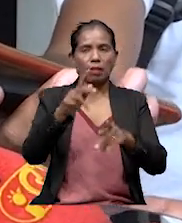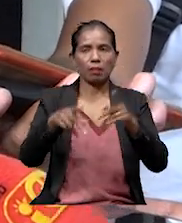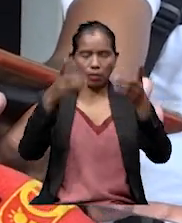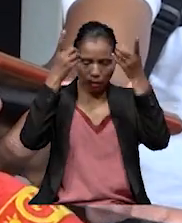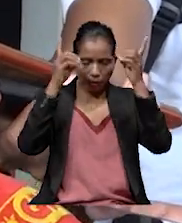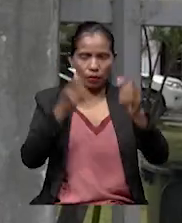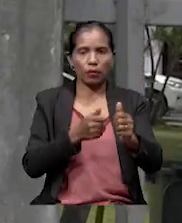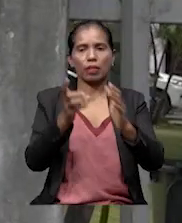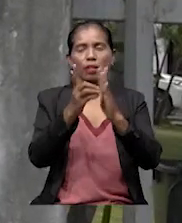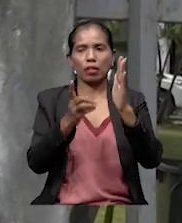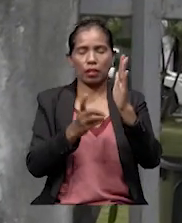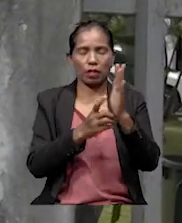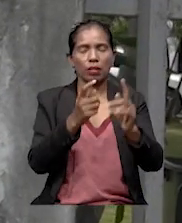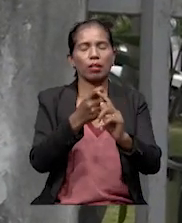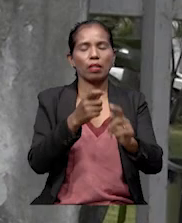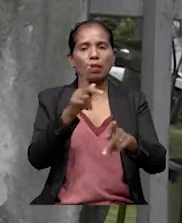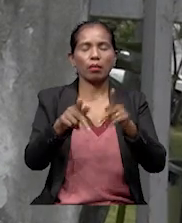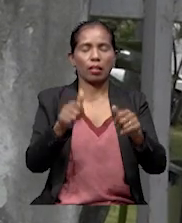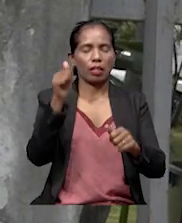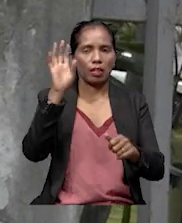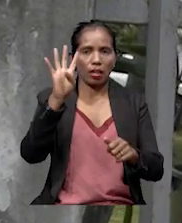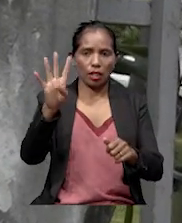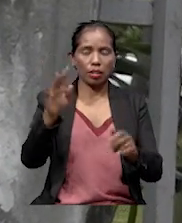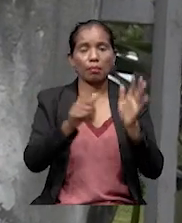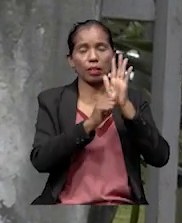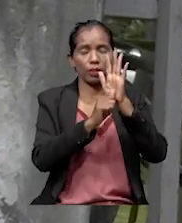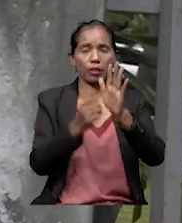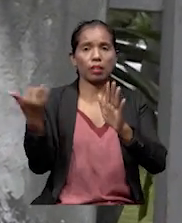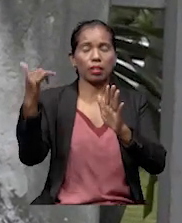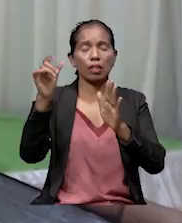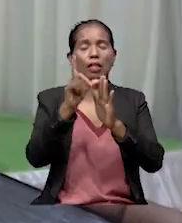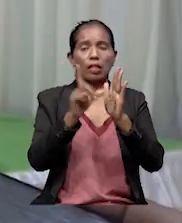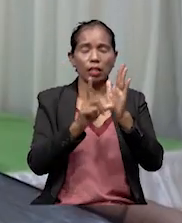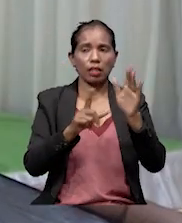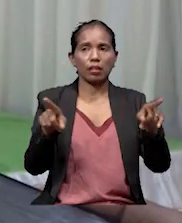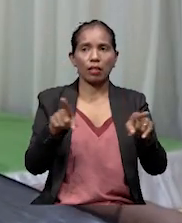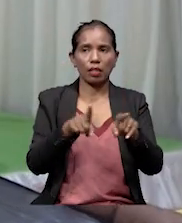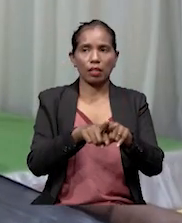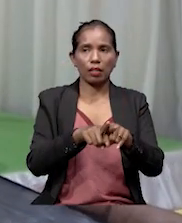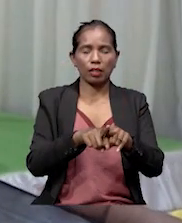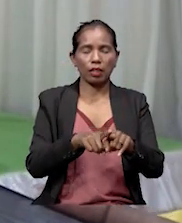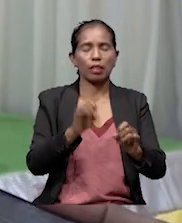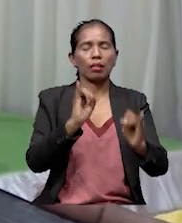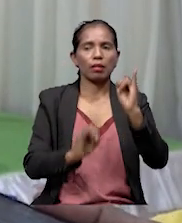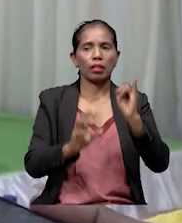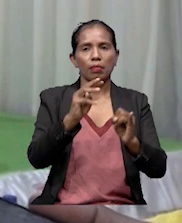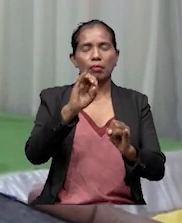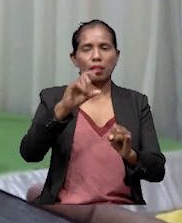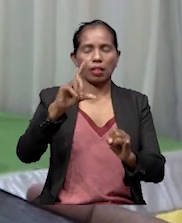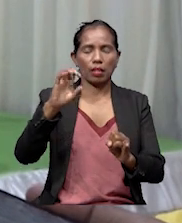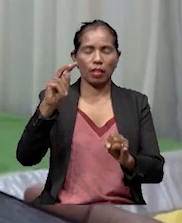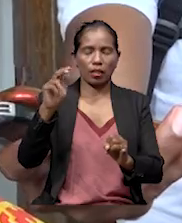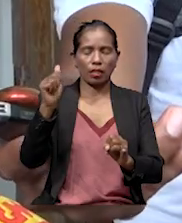susi tribunal recurso, candidato Nainhat apresenta ona sirene lista, makanesan candidato independente Milena Pires,